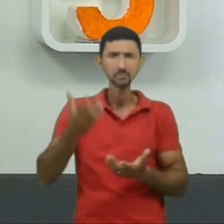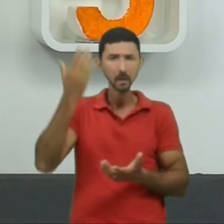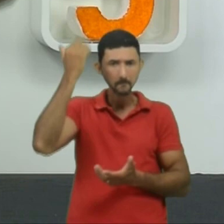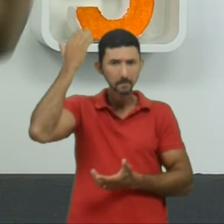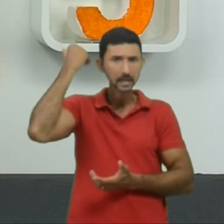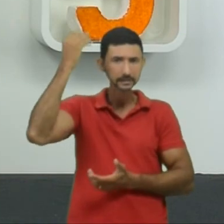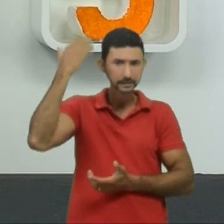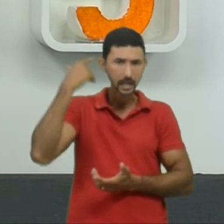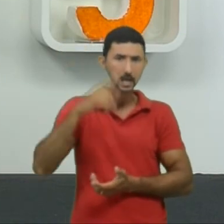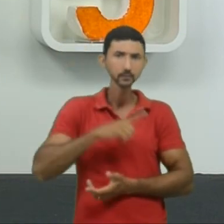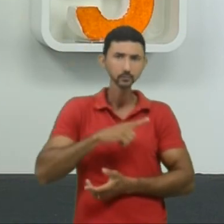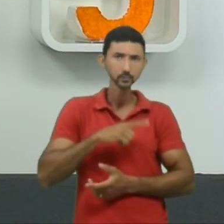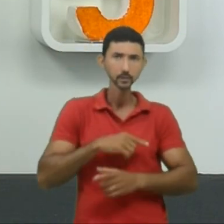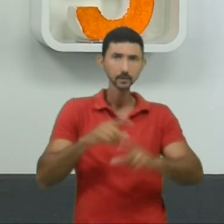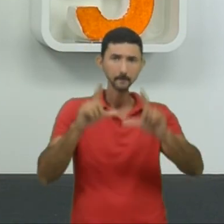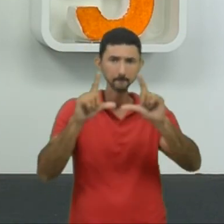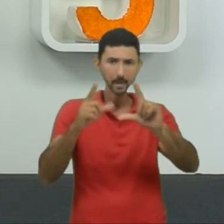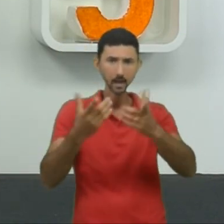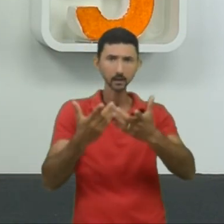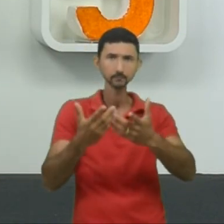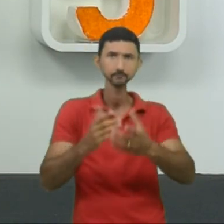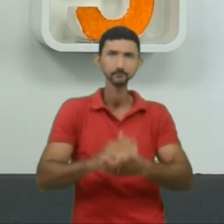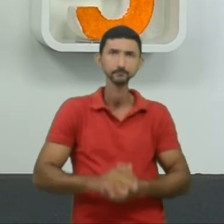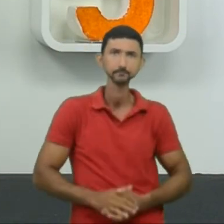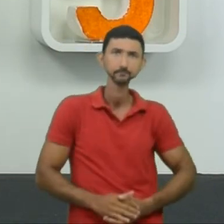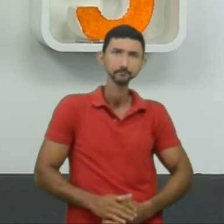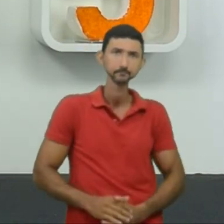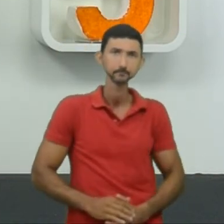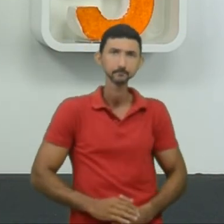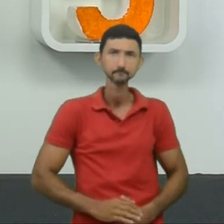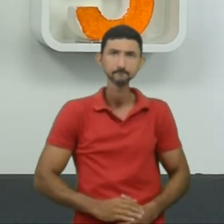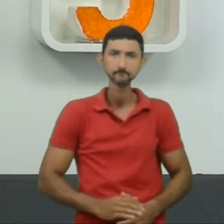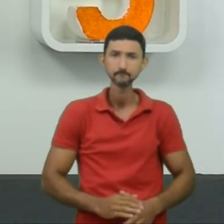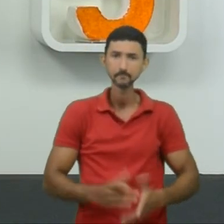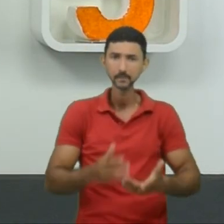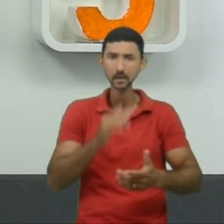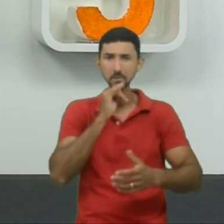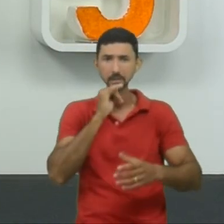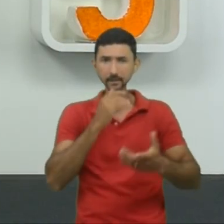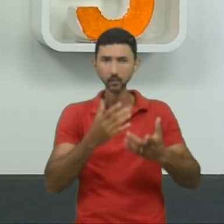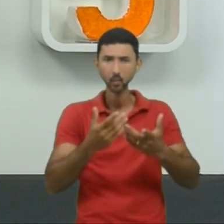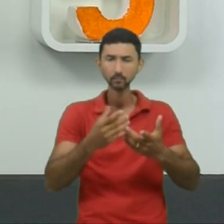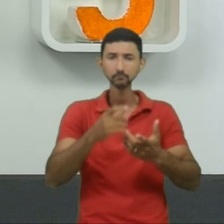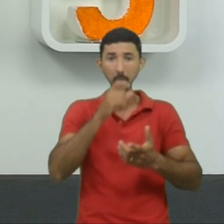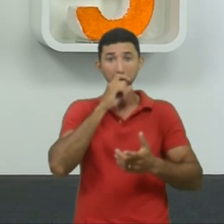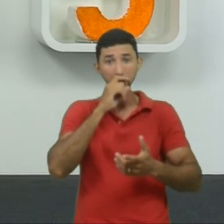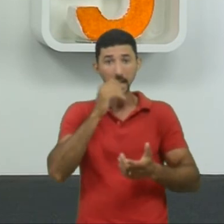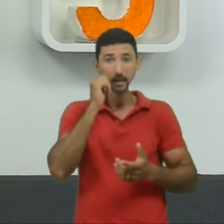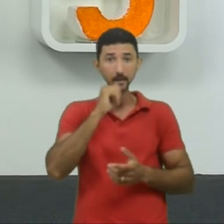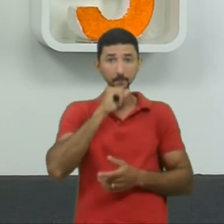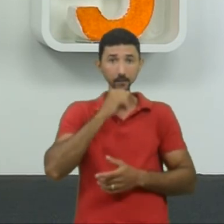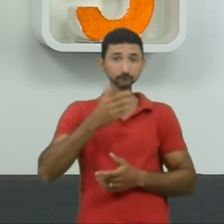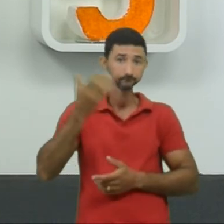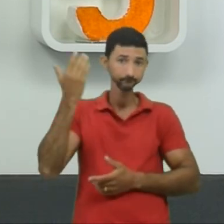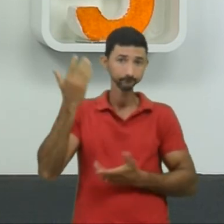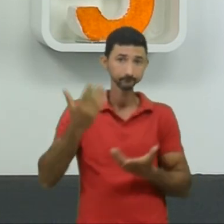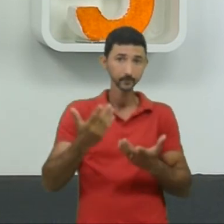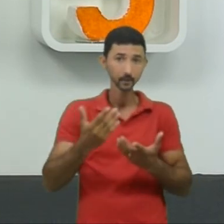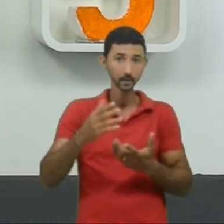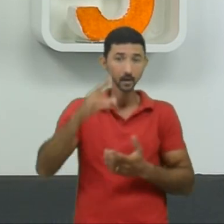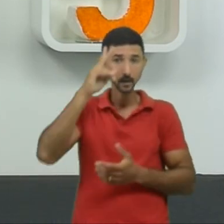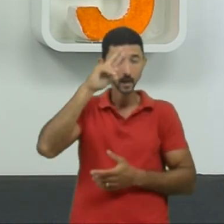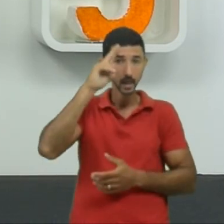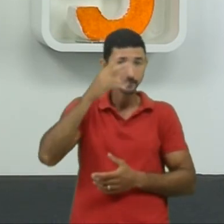mais velho. Não, tio tem que ser mais velho. Pode ser mais novo, né? Na verdade, o pai e a mãe tem que ser mais velho. Eles